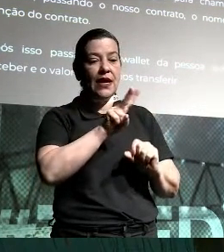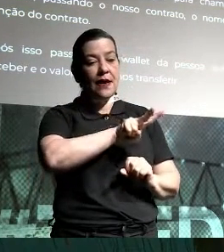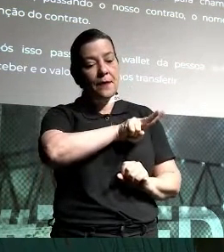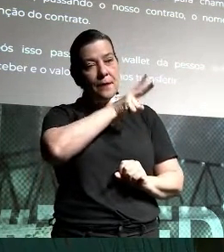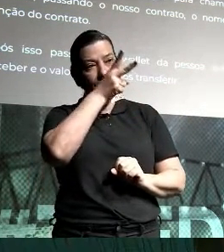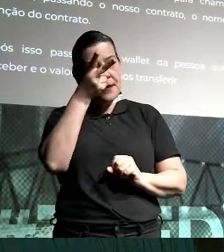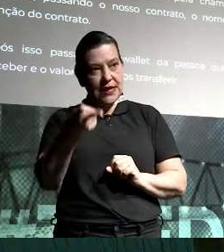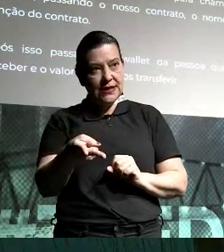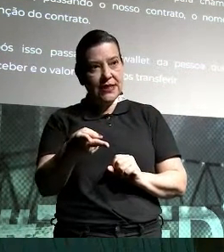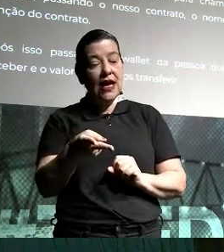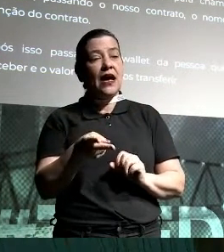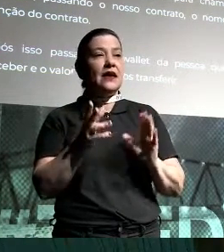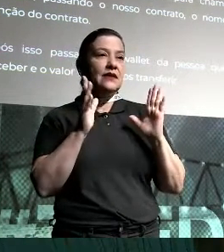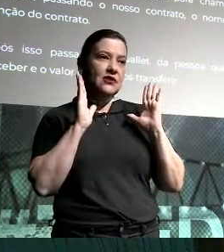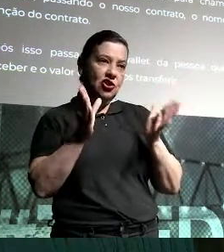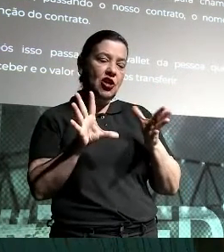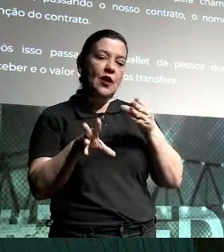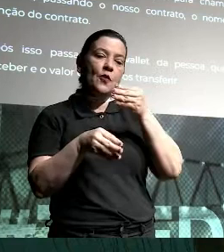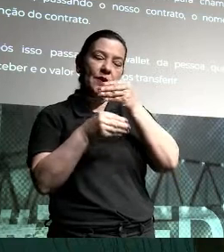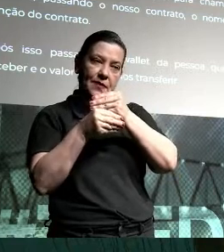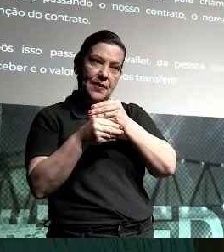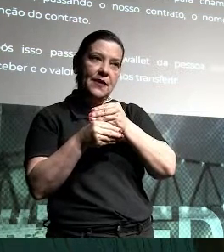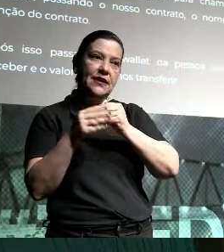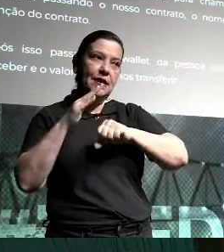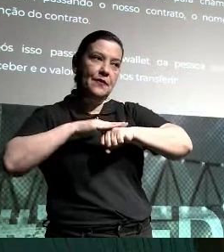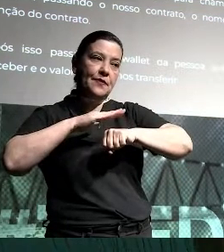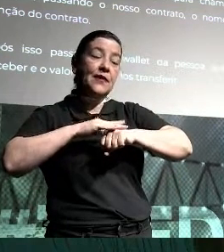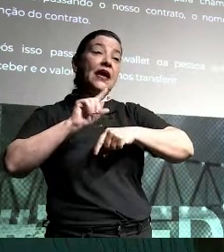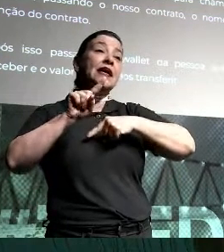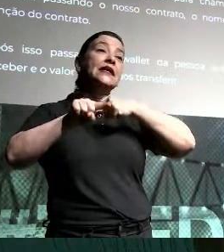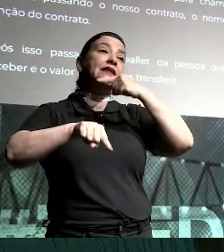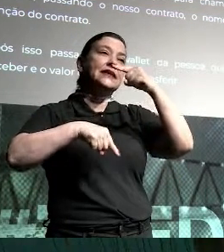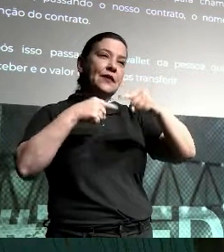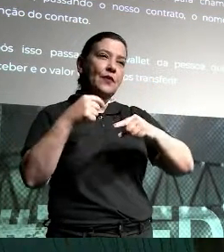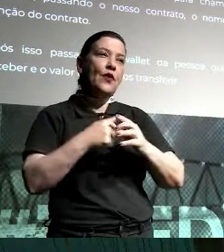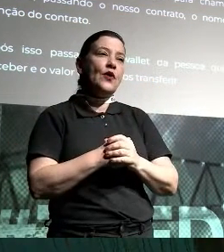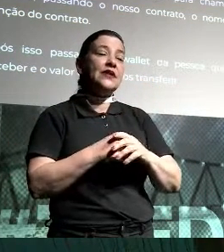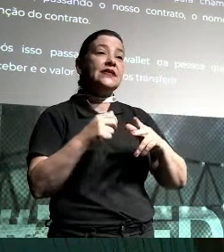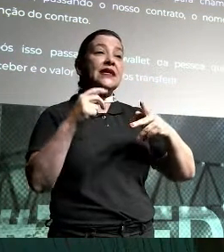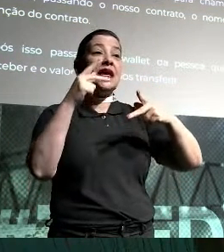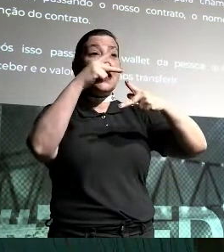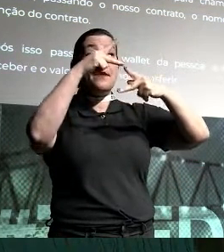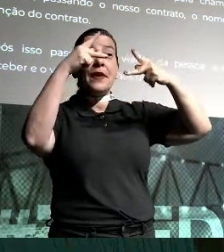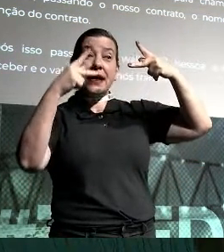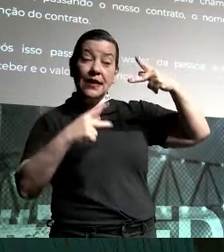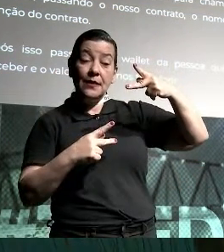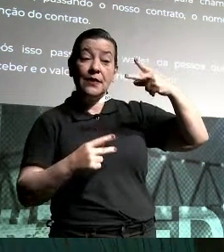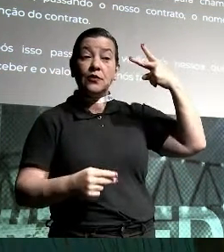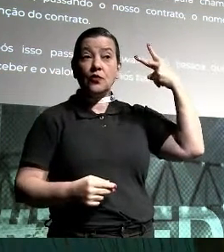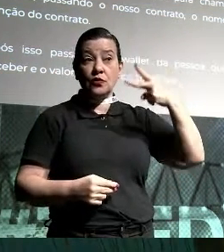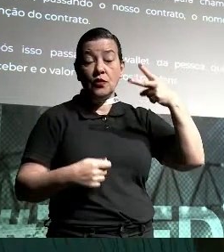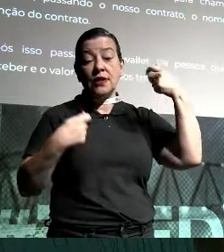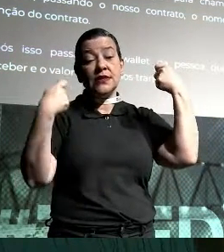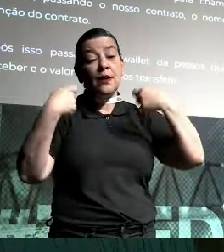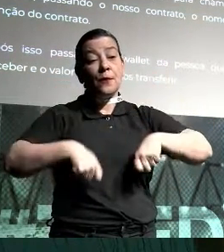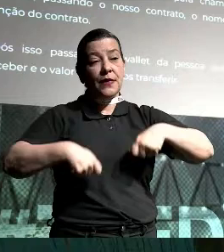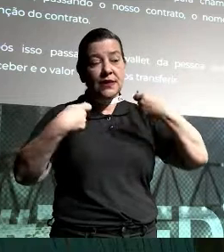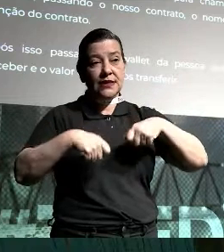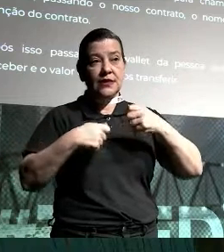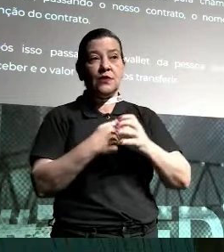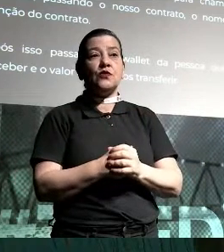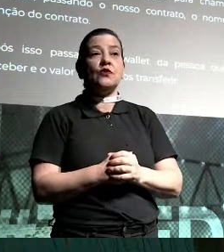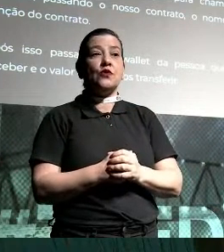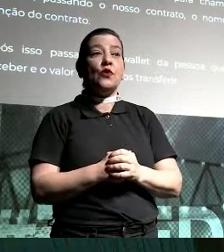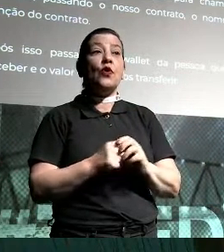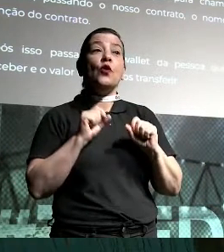mas é como a gente implementa manualmente, né? E depois disso, em parâmetros, eu tenho que passar 2 parâmetros que essa transfer ela precisa, que é a